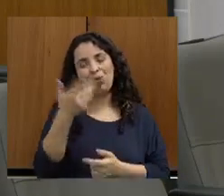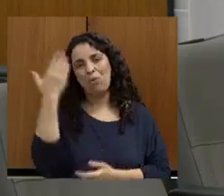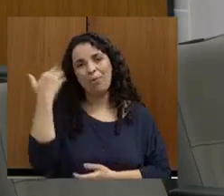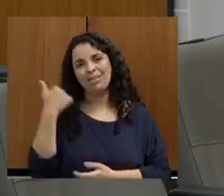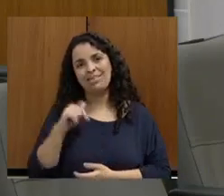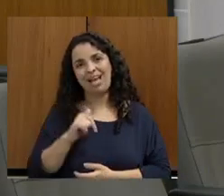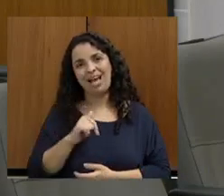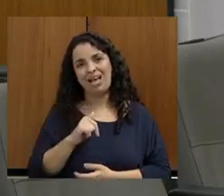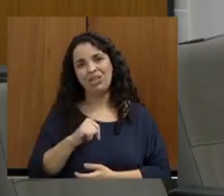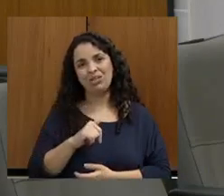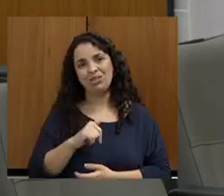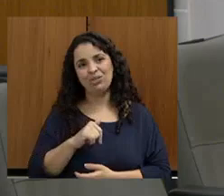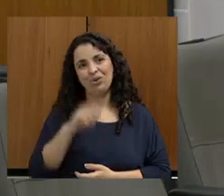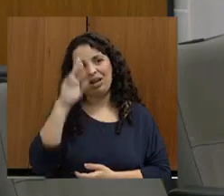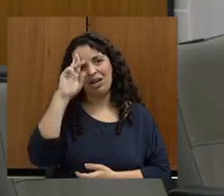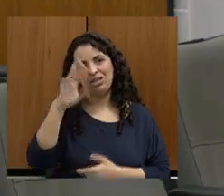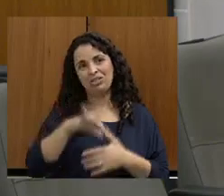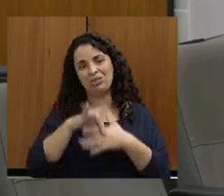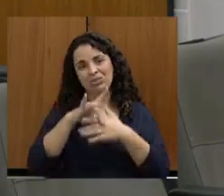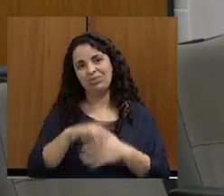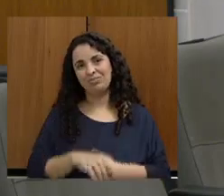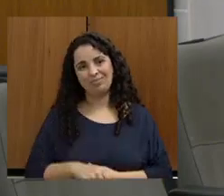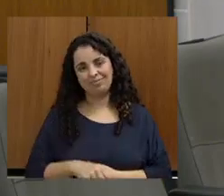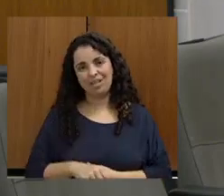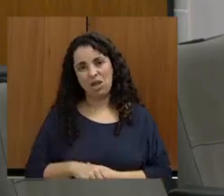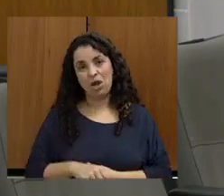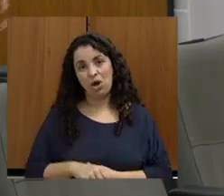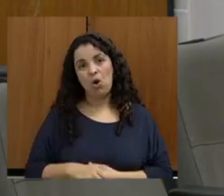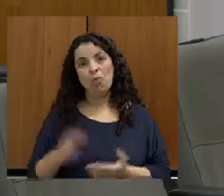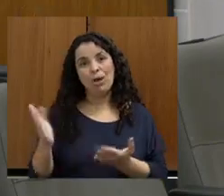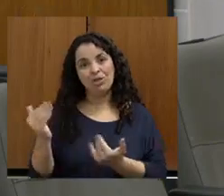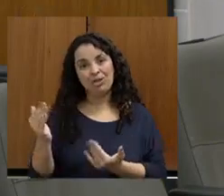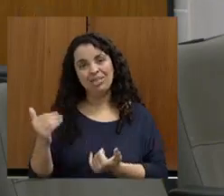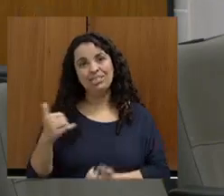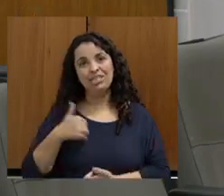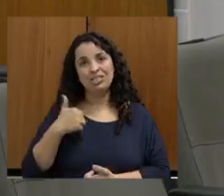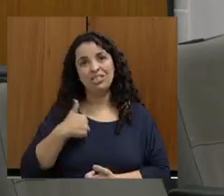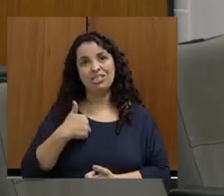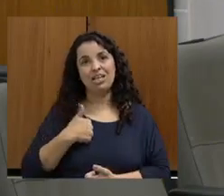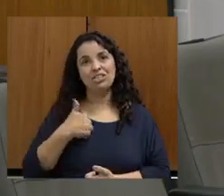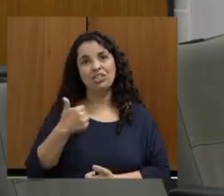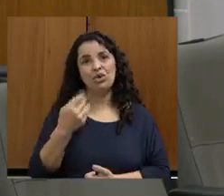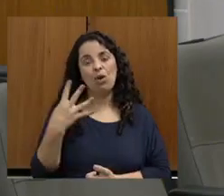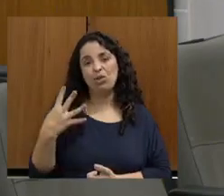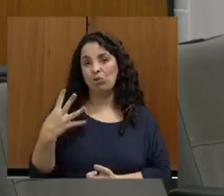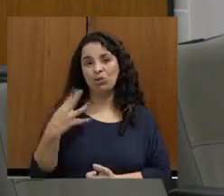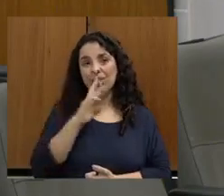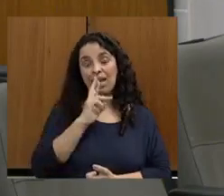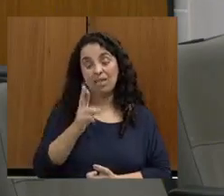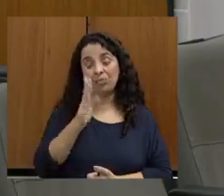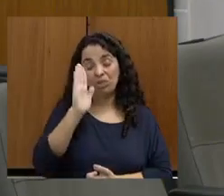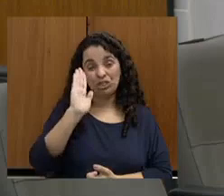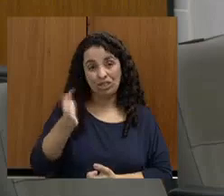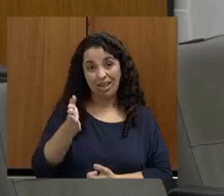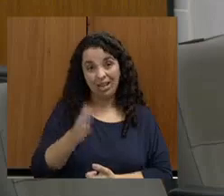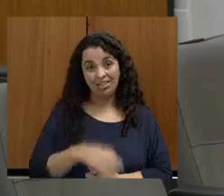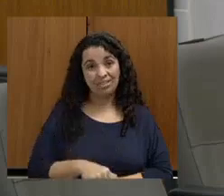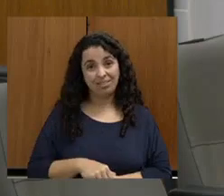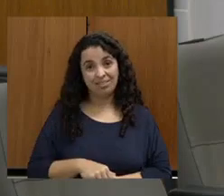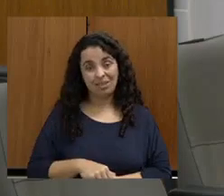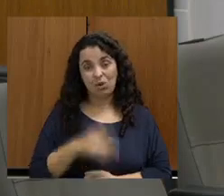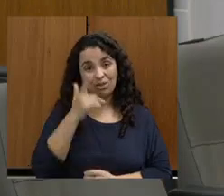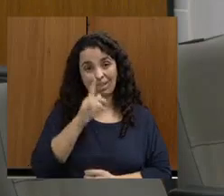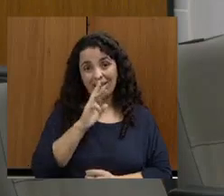adolescente de 14 anos que consegue responder à senhora de imediato, de pronto, coisas que nem eu,